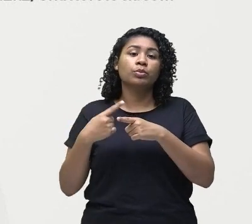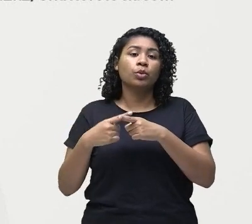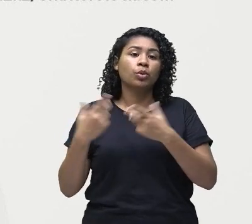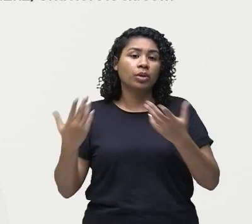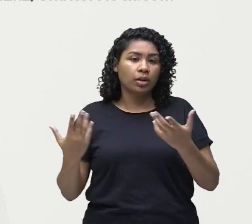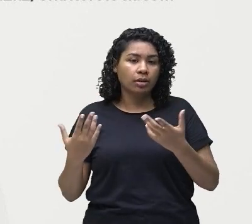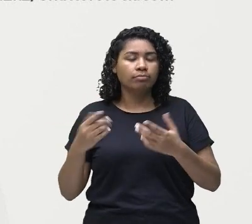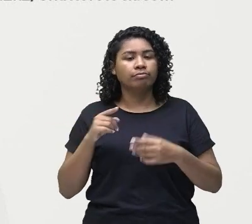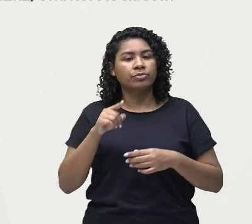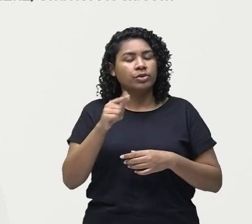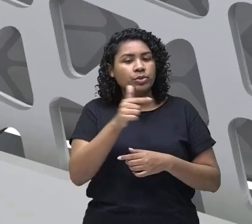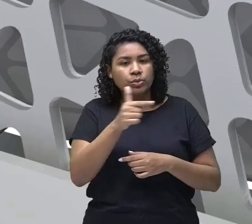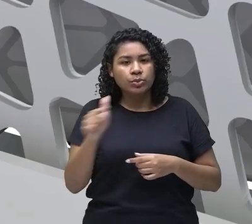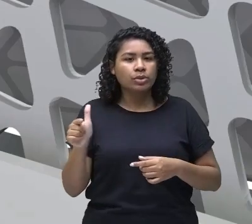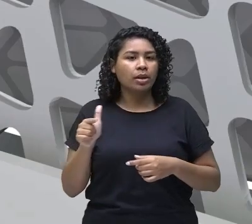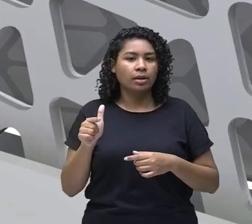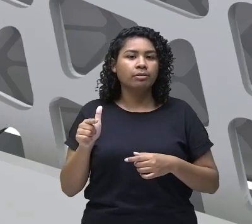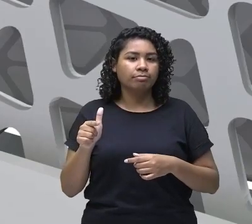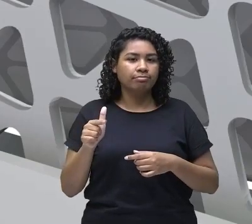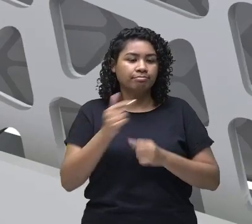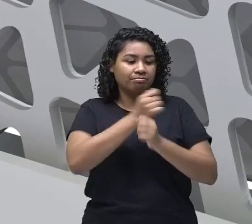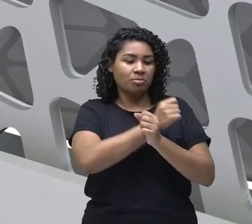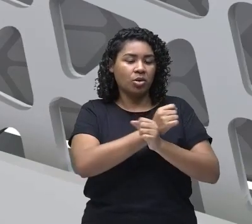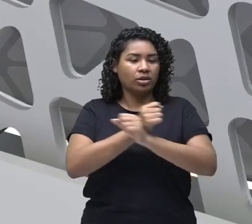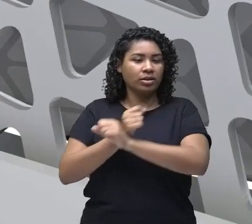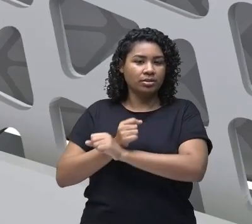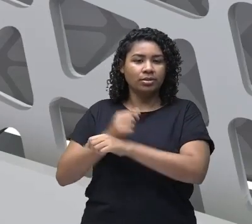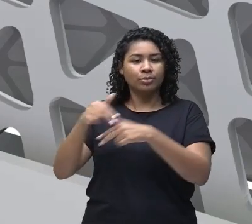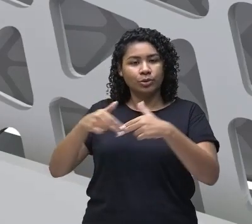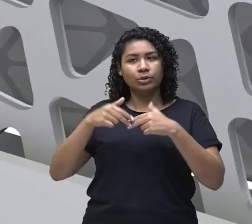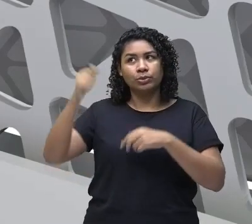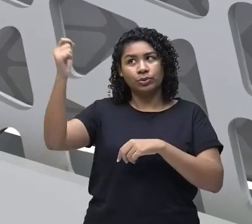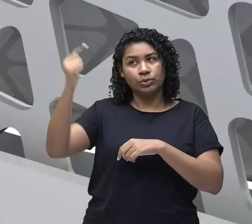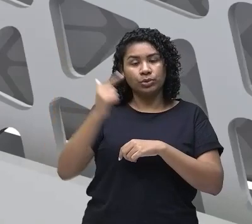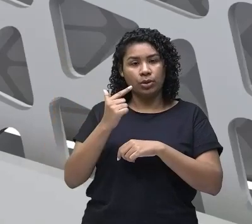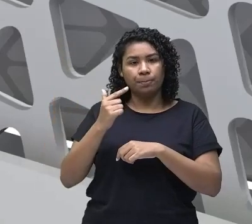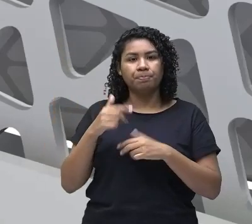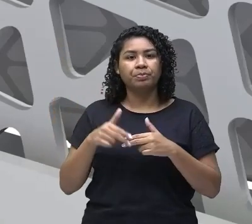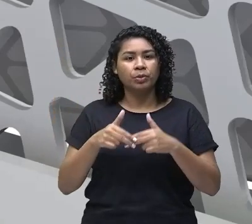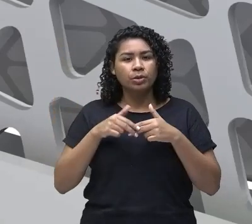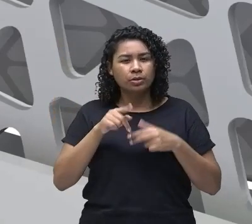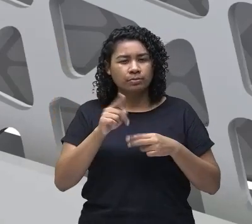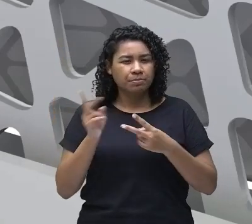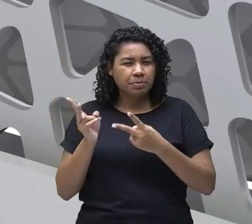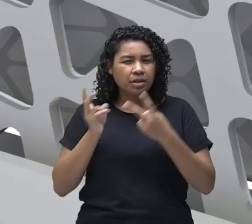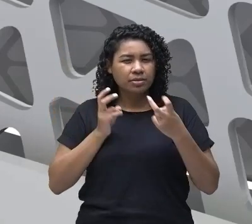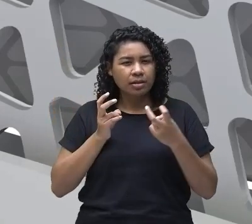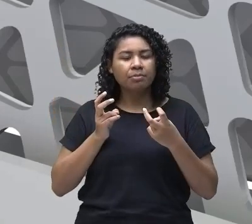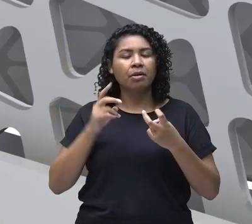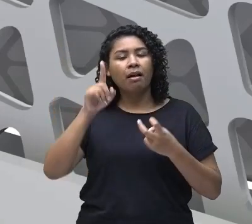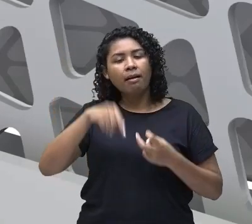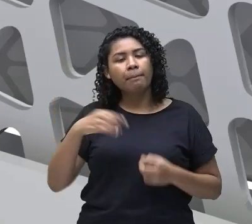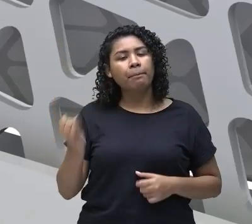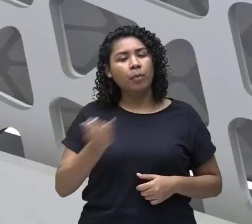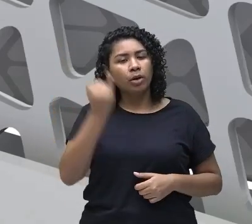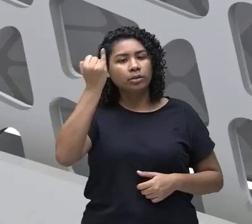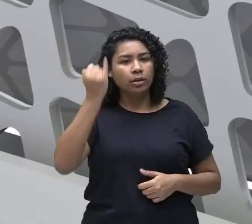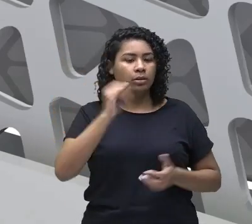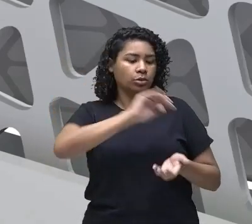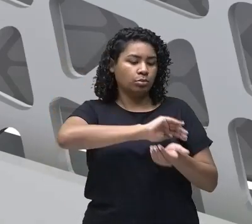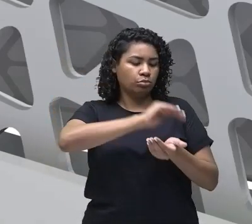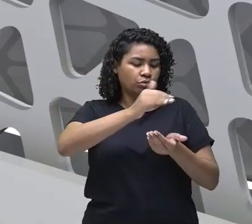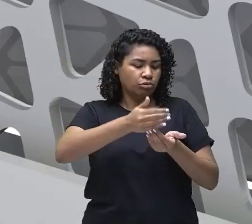você não vai ter esse sistema de defesa. Então, vendo isso, vendo a importância da camada de